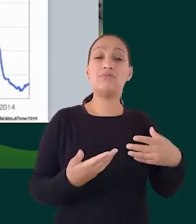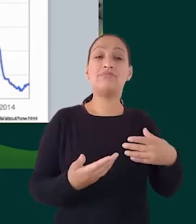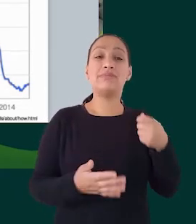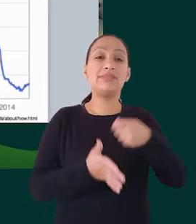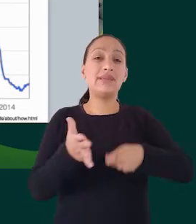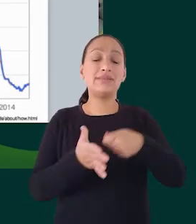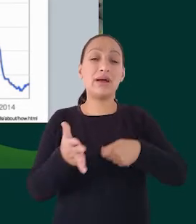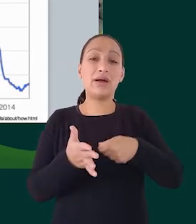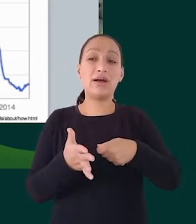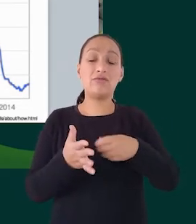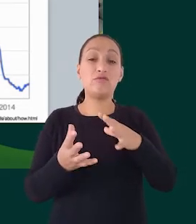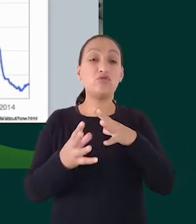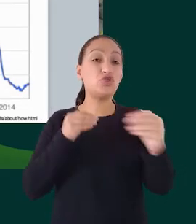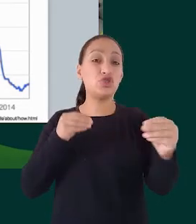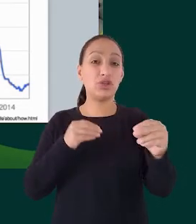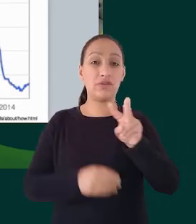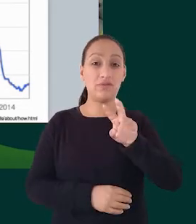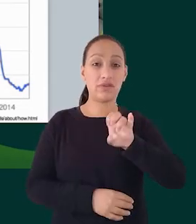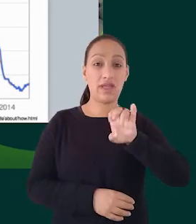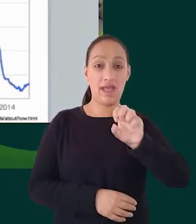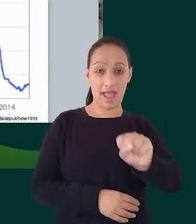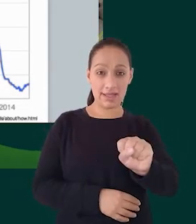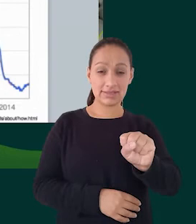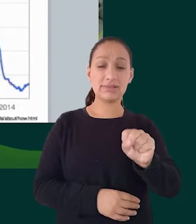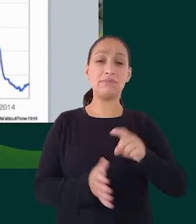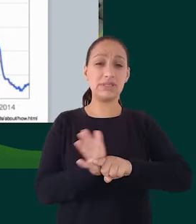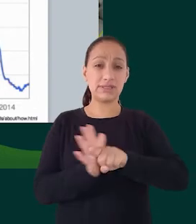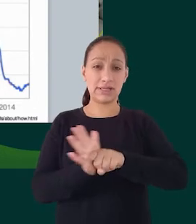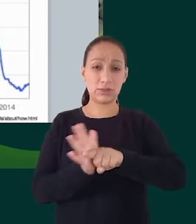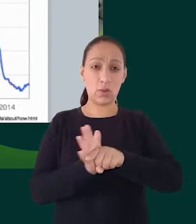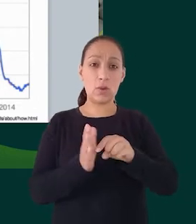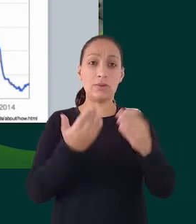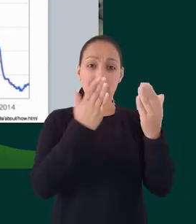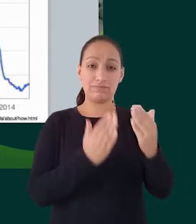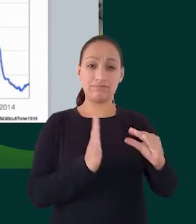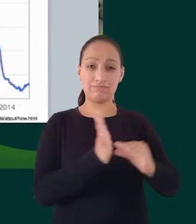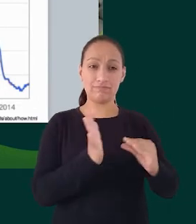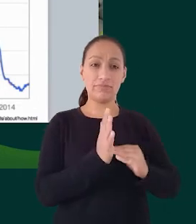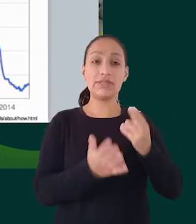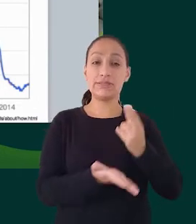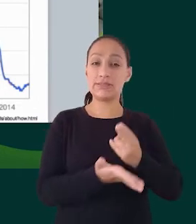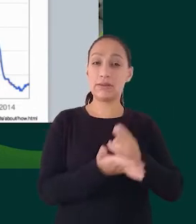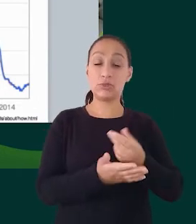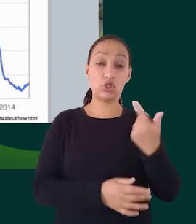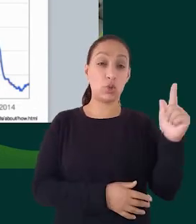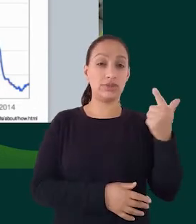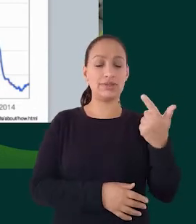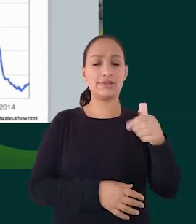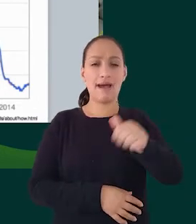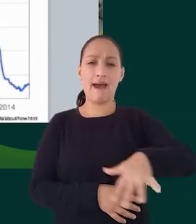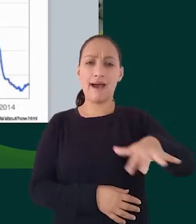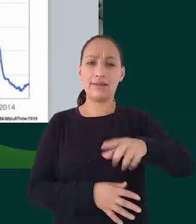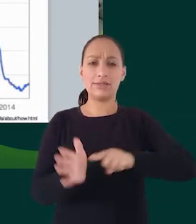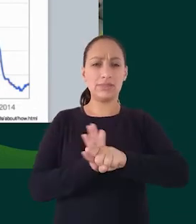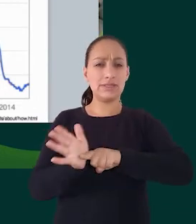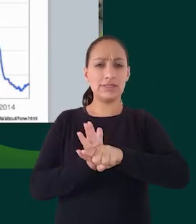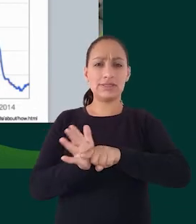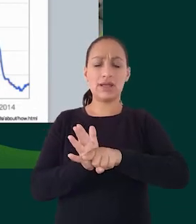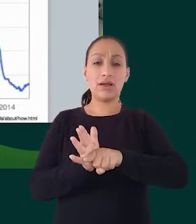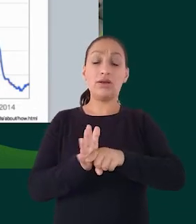na área de machine learning, em outras áreas também, procura sempre fugir de algum viés, certo? De alguma